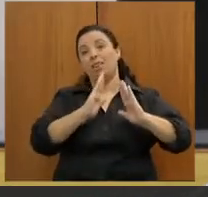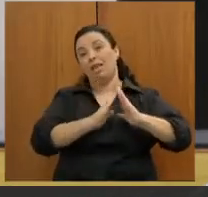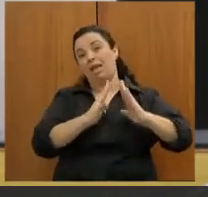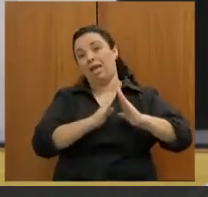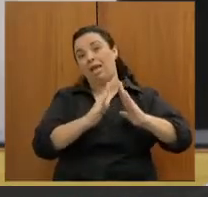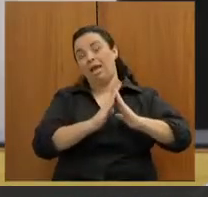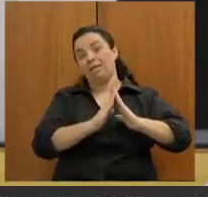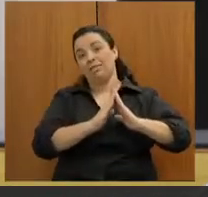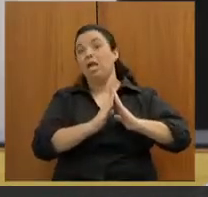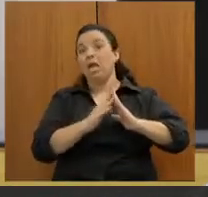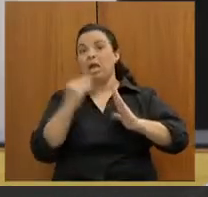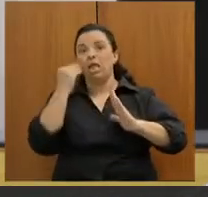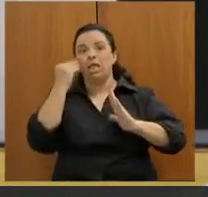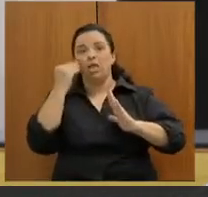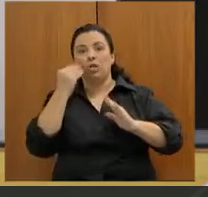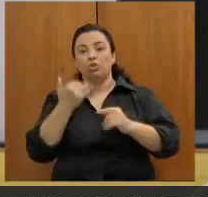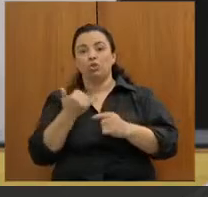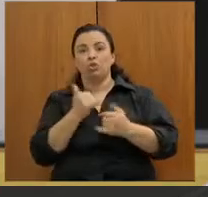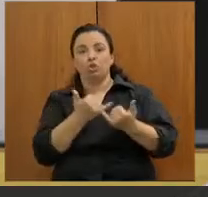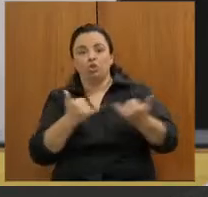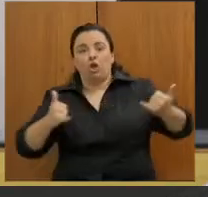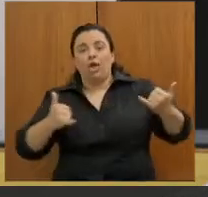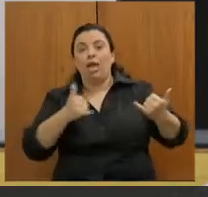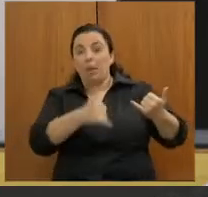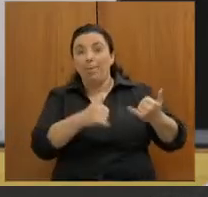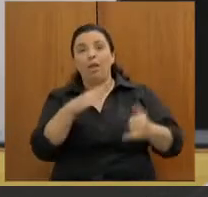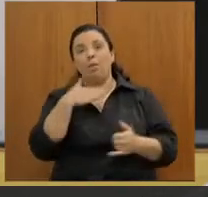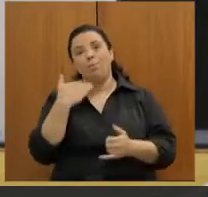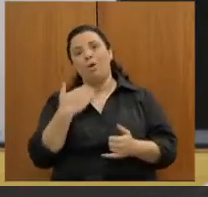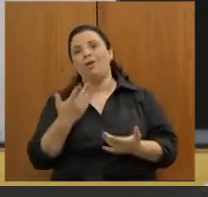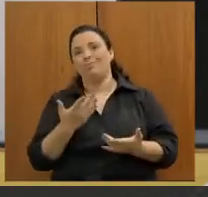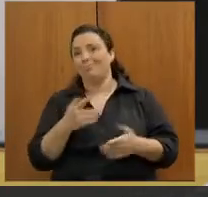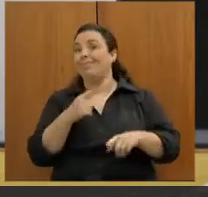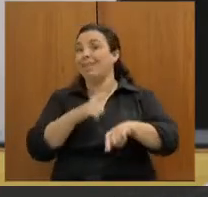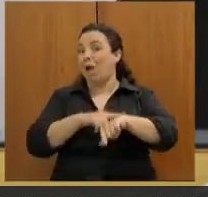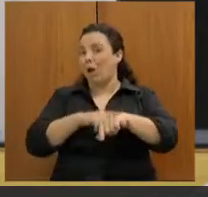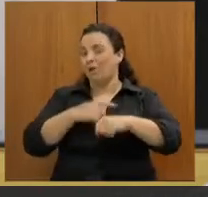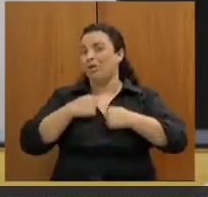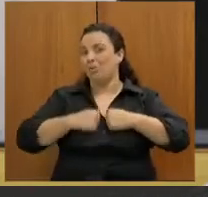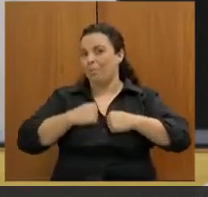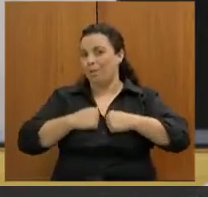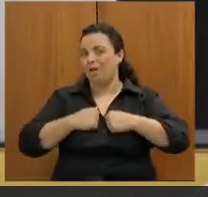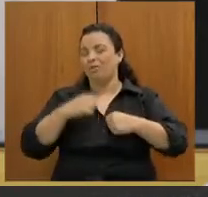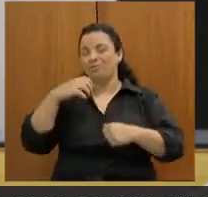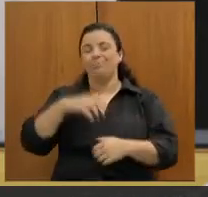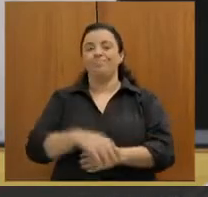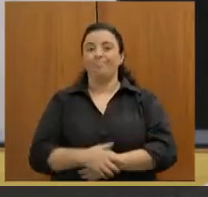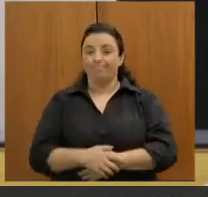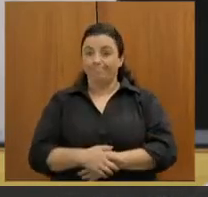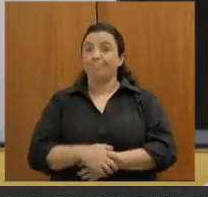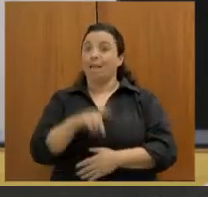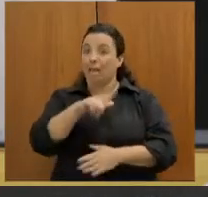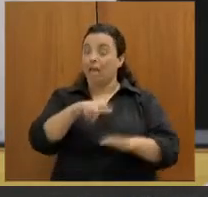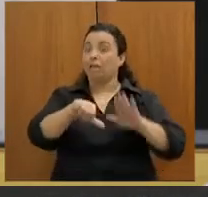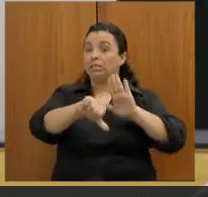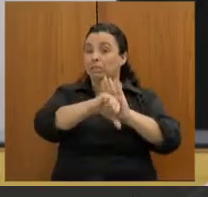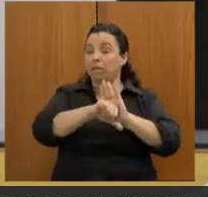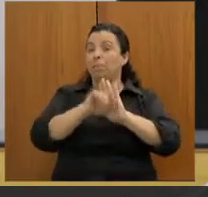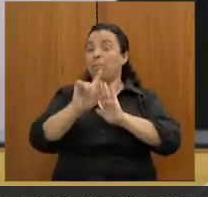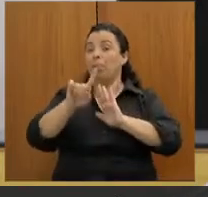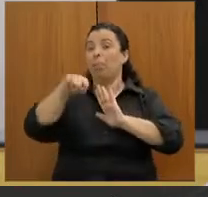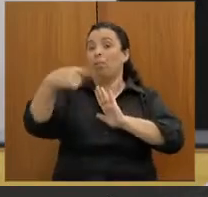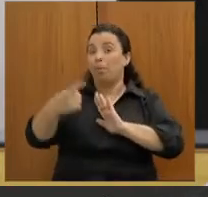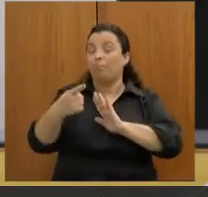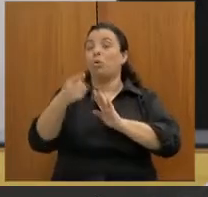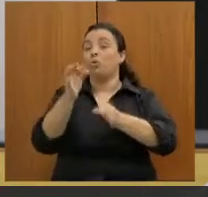eletrocutá-la durante o banho o crime depois foi julgado com demora